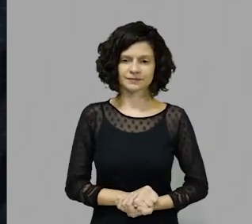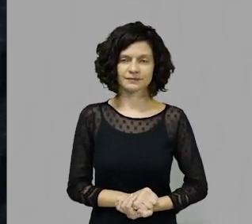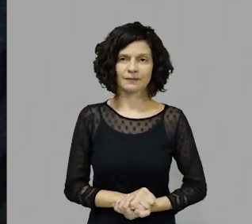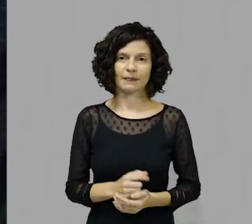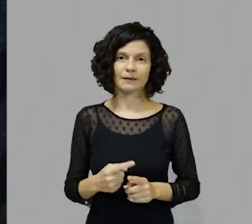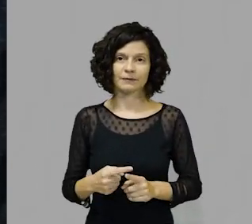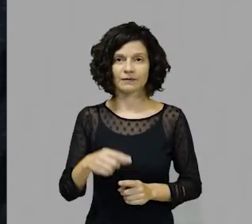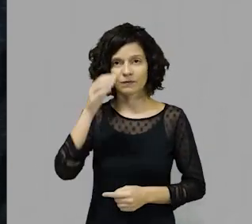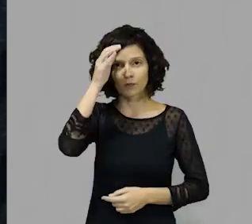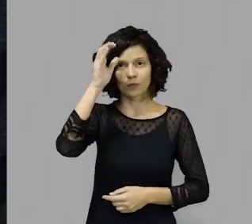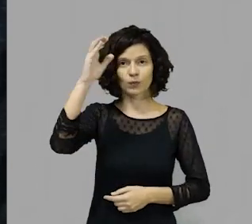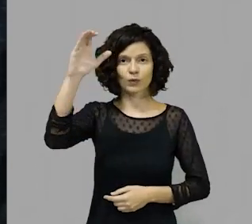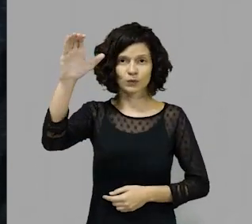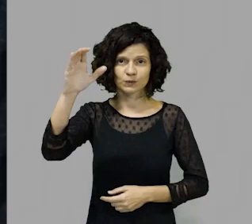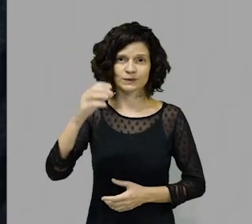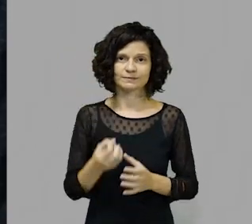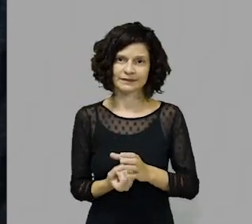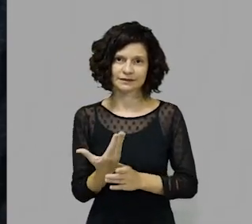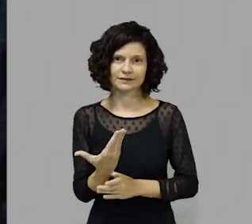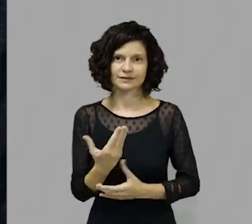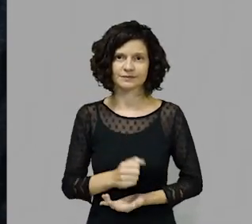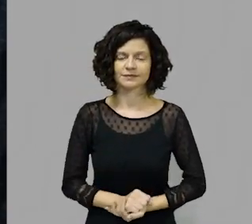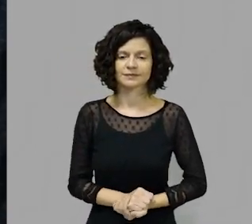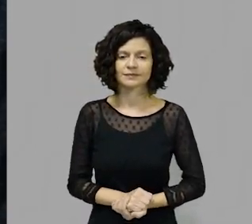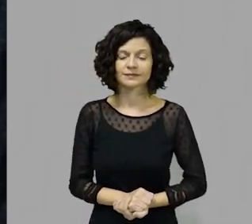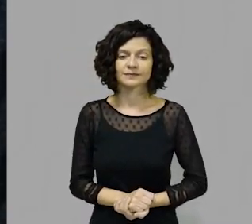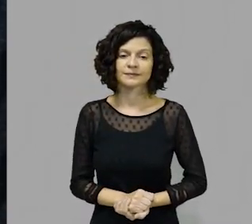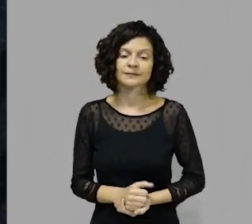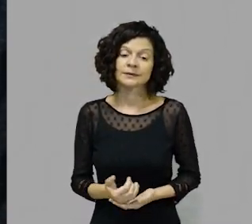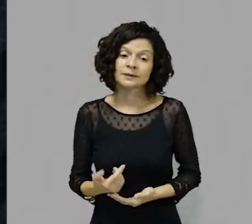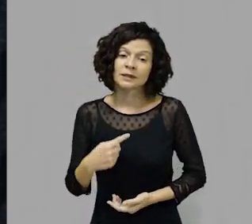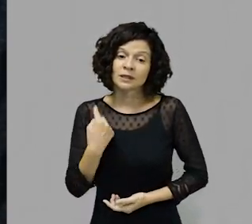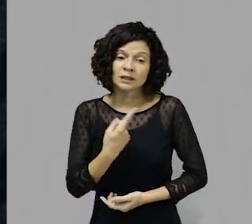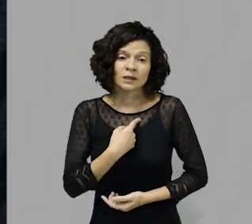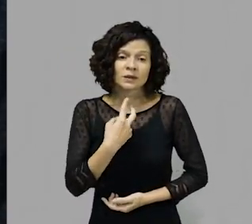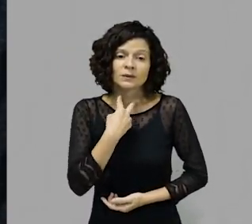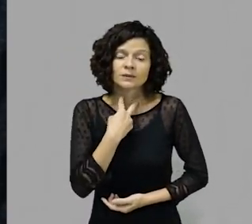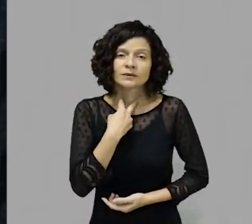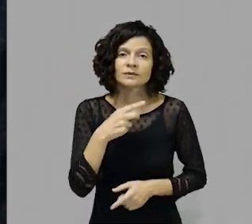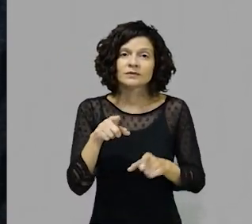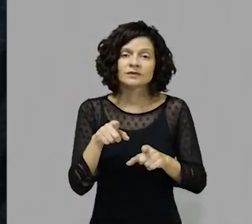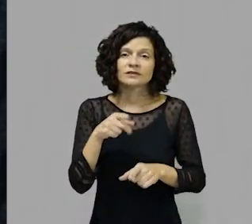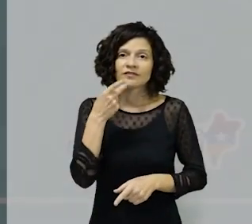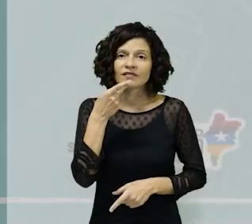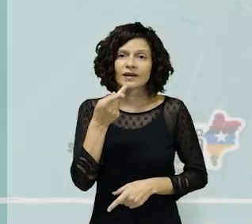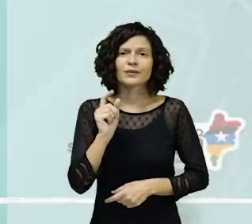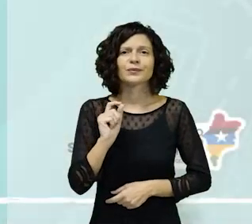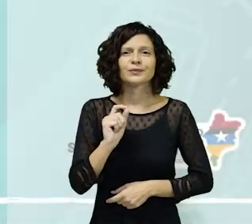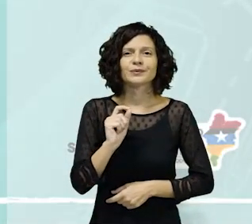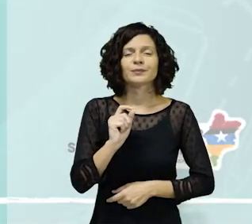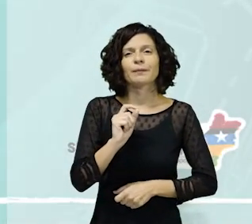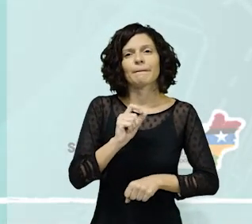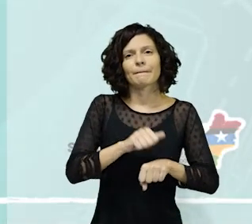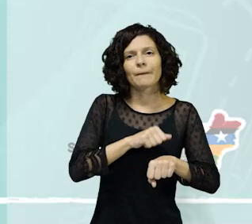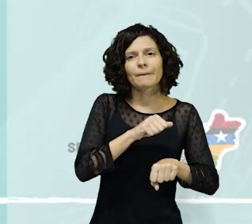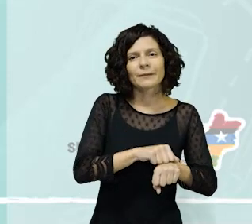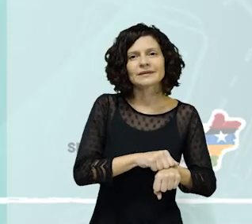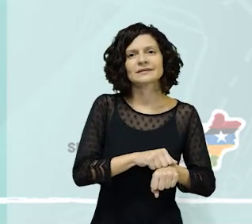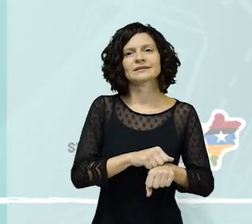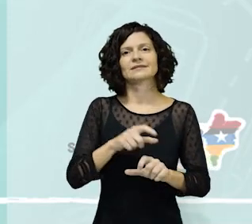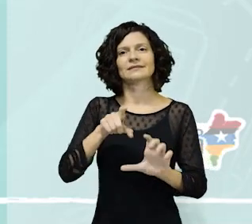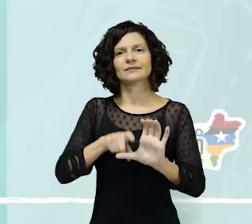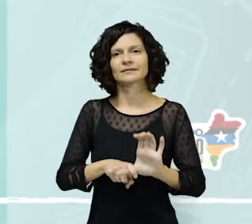cultura da dependência. E é claro que a gente não pode falar de pobreza e dependência social sem falar do papel que o Estado, até